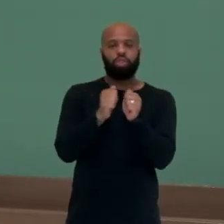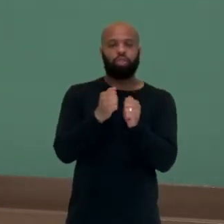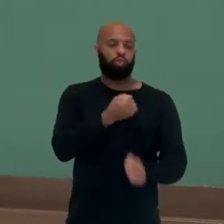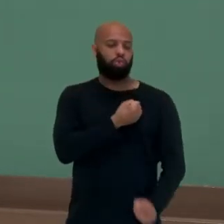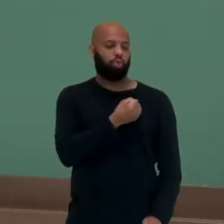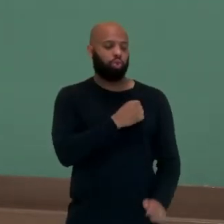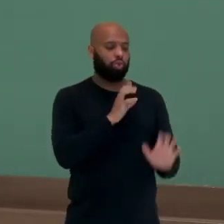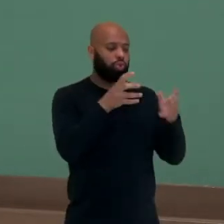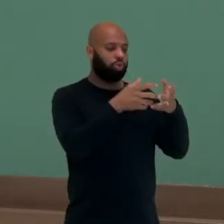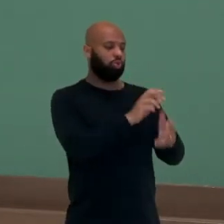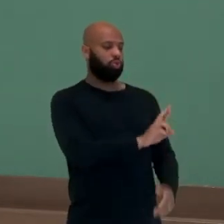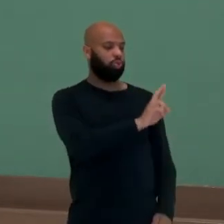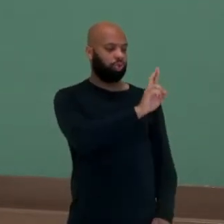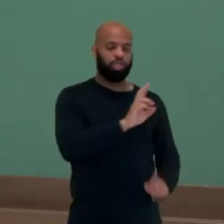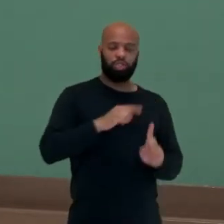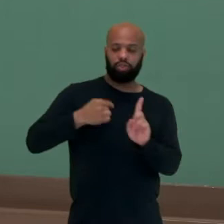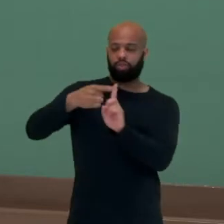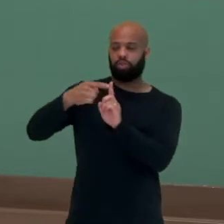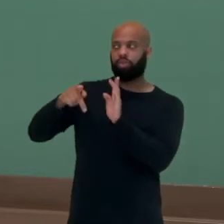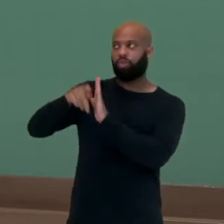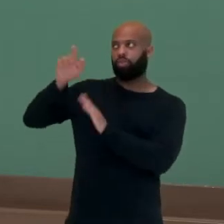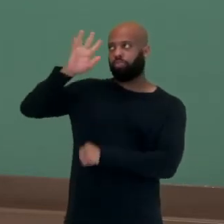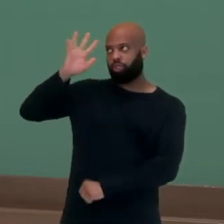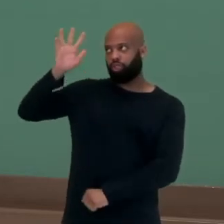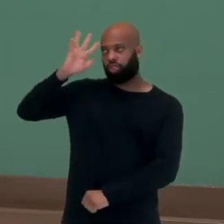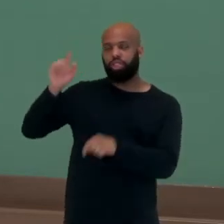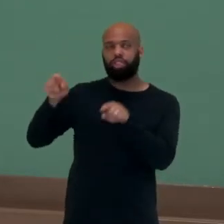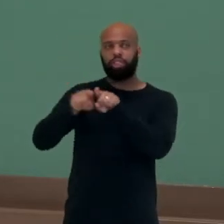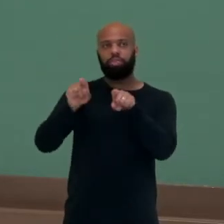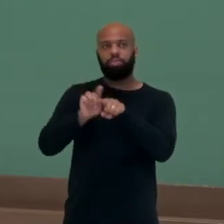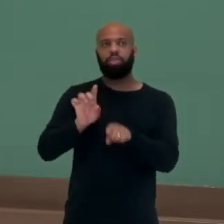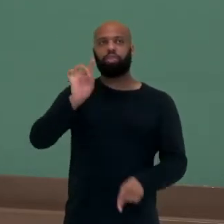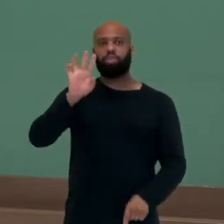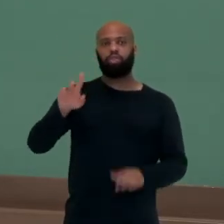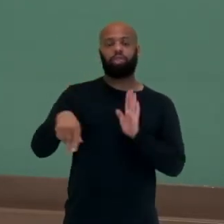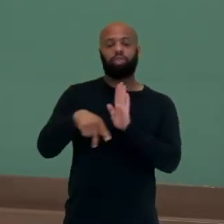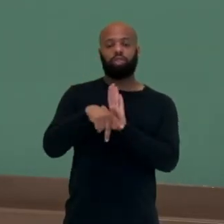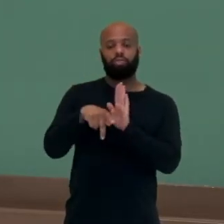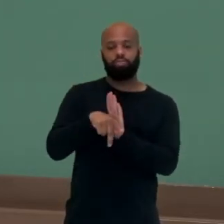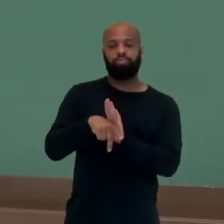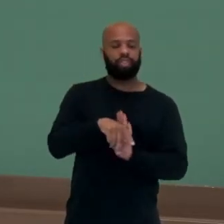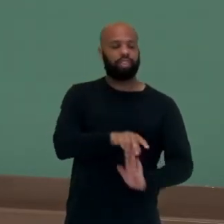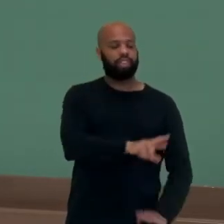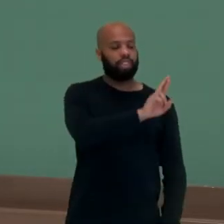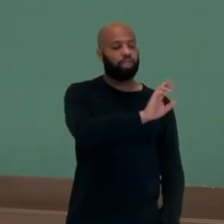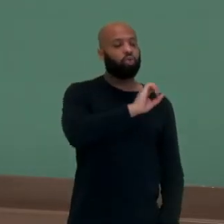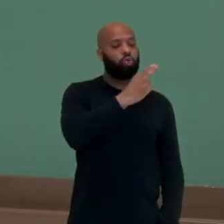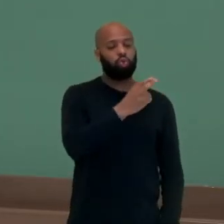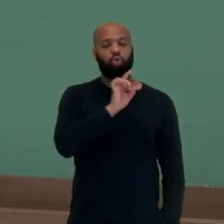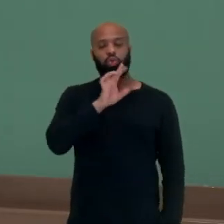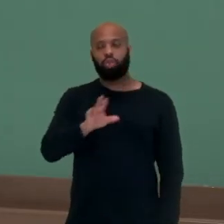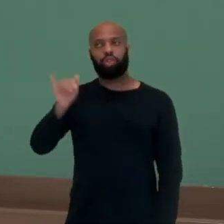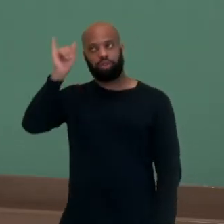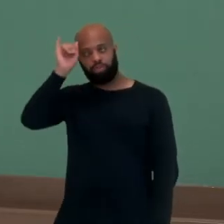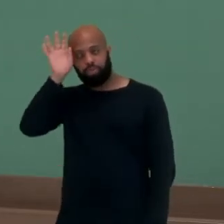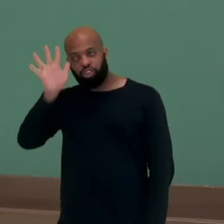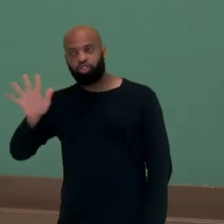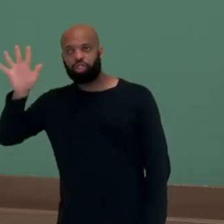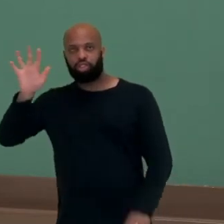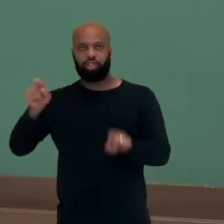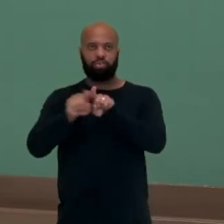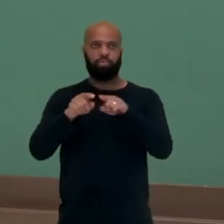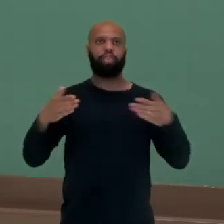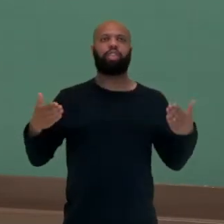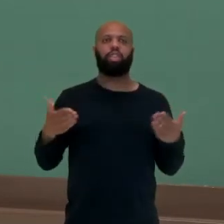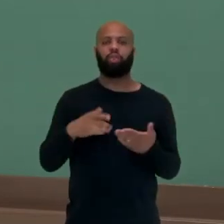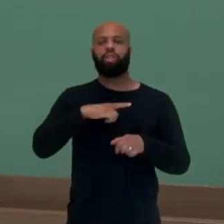parte imaginária, ou quando a gente pode ter apenas a parte real ou apenas a parte imaginária. Tranquilo? Então, agora vamos